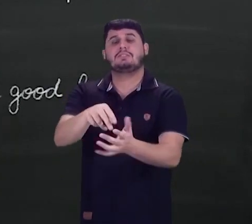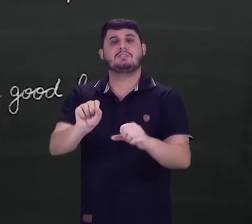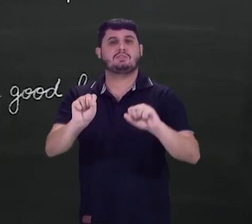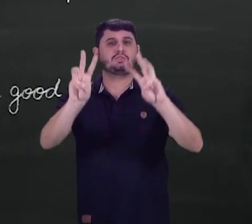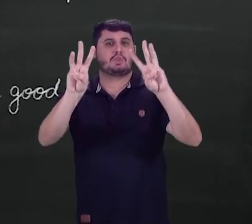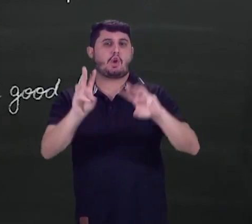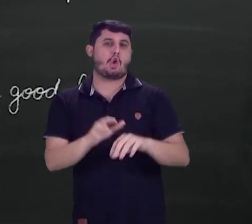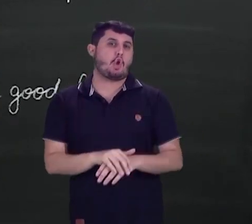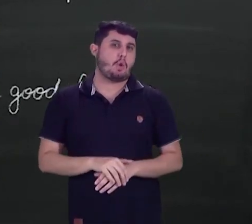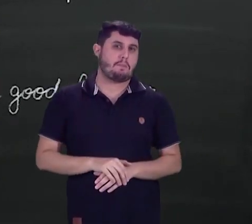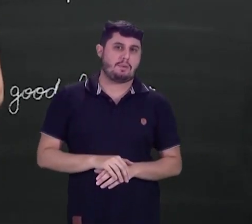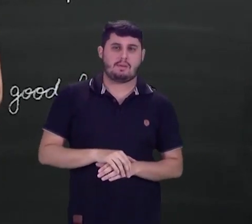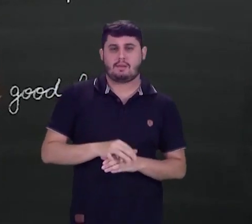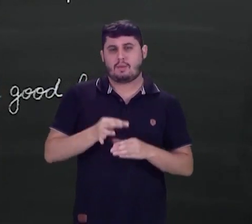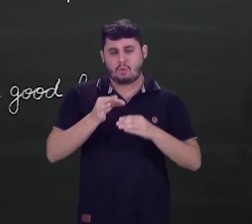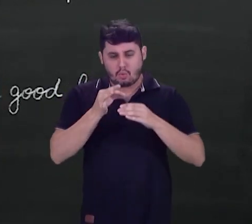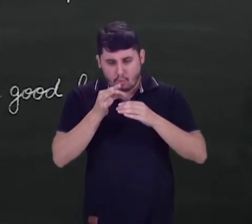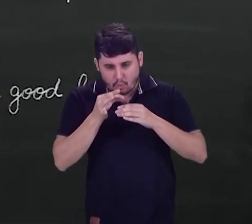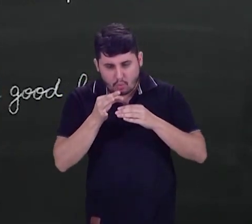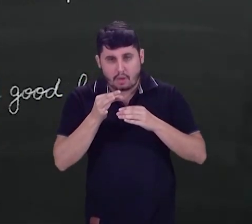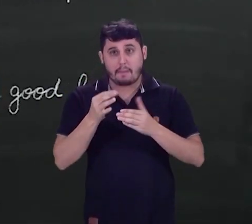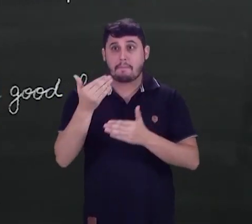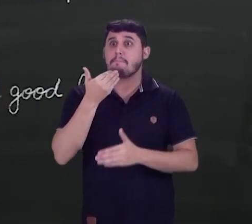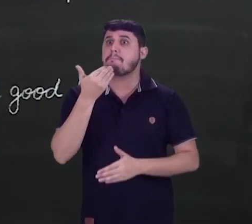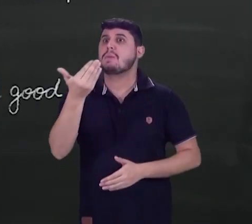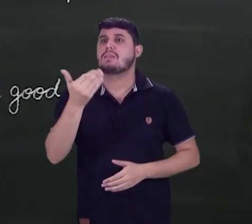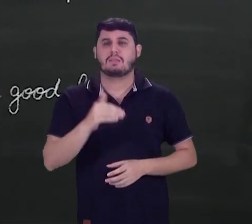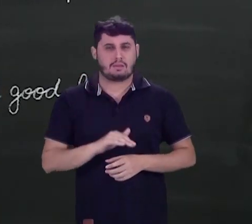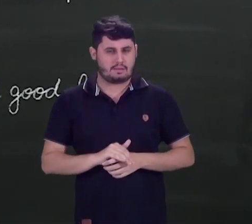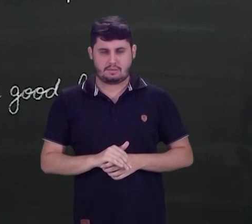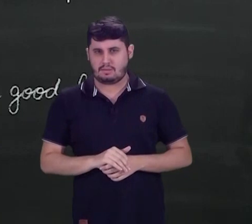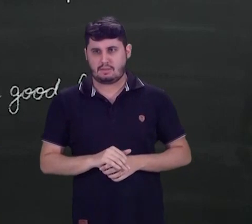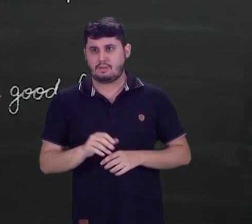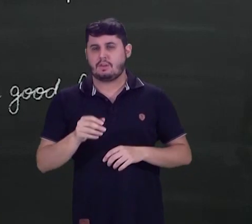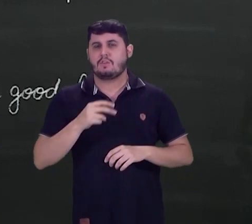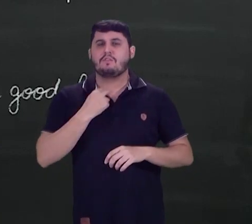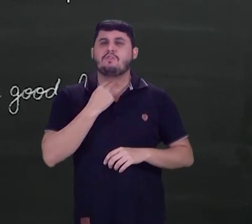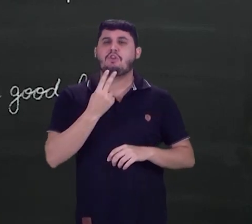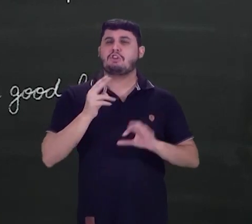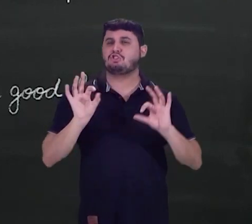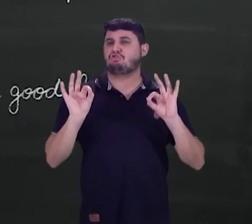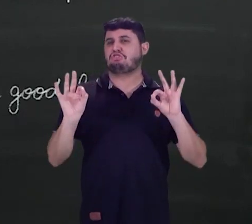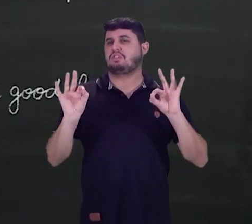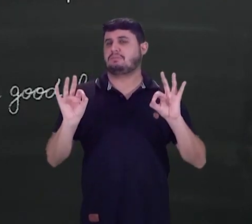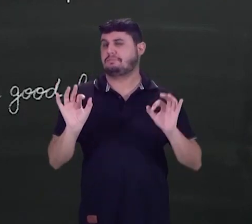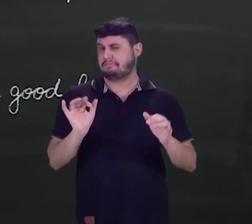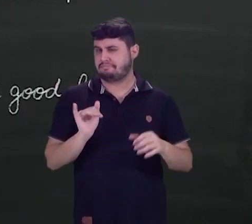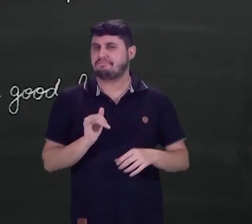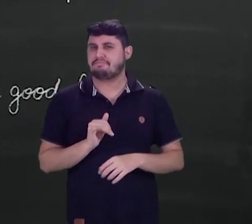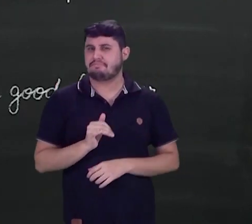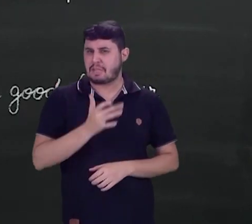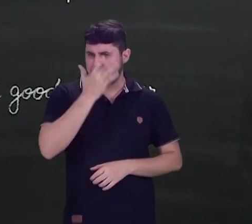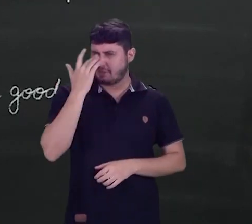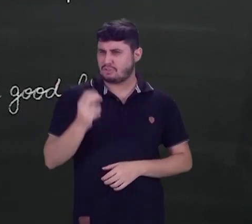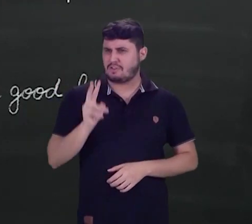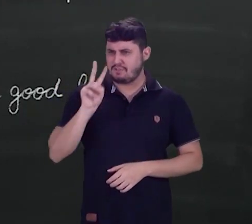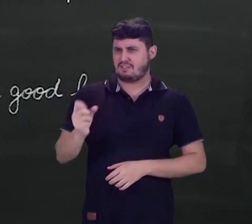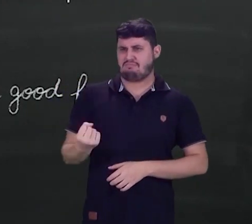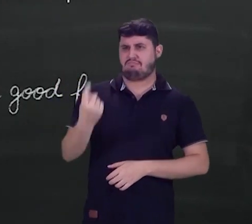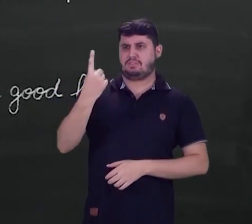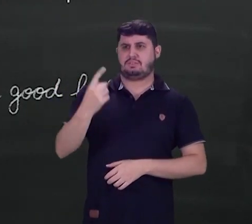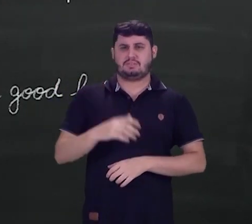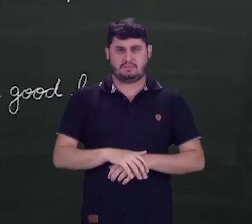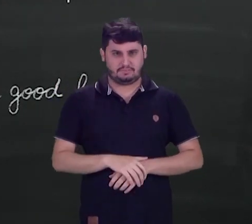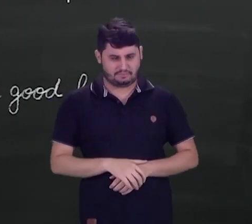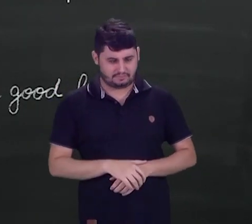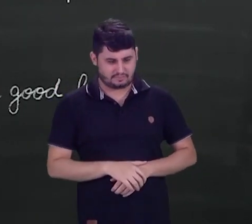um milkshake. Não, é milkshake. E o tal do crush? Mas vamos combinar? Fica bonitinho, né? Crush. Mas mas a gente